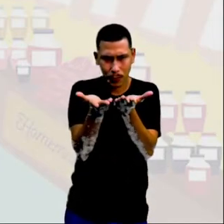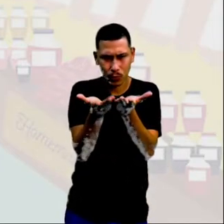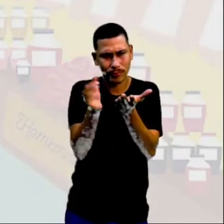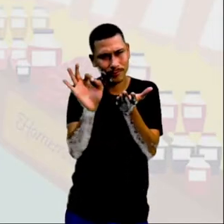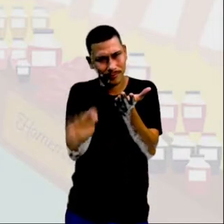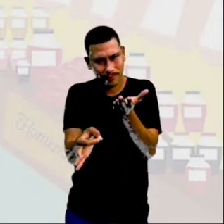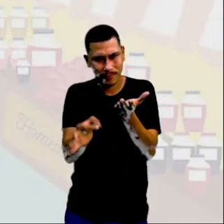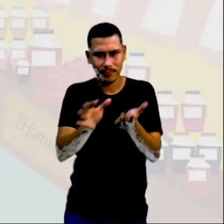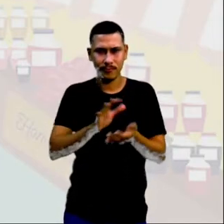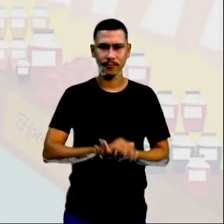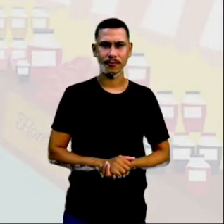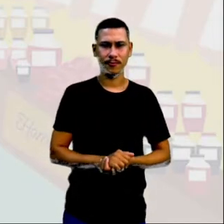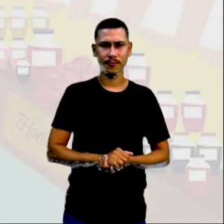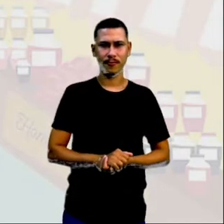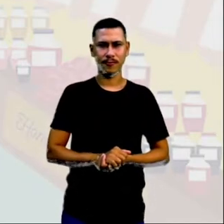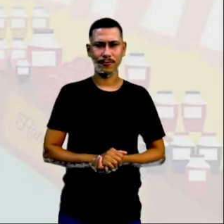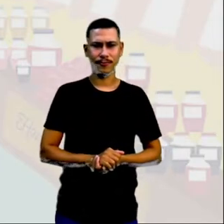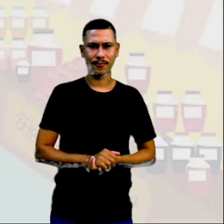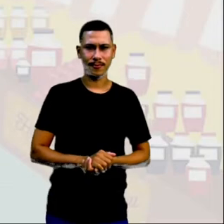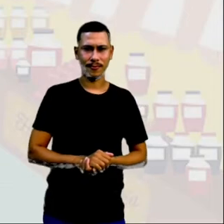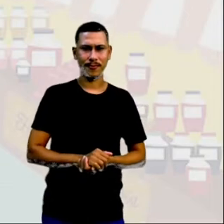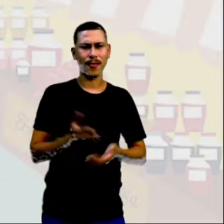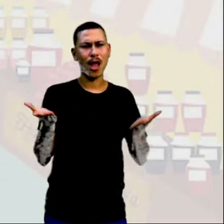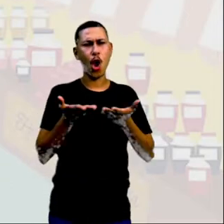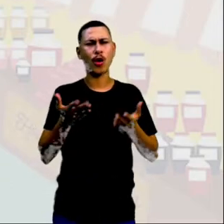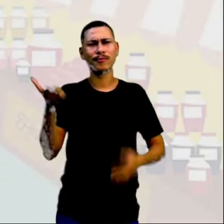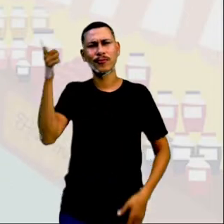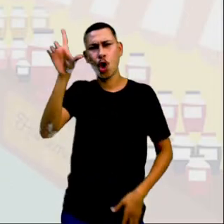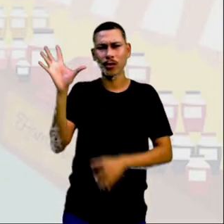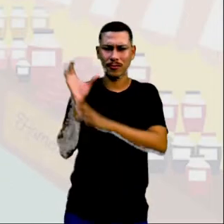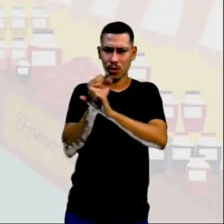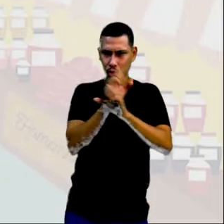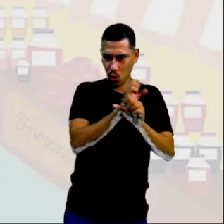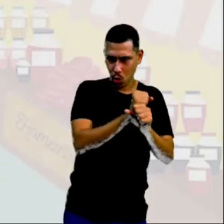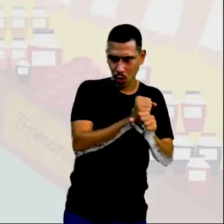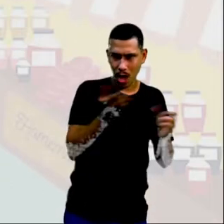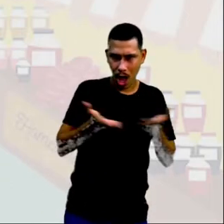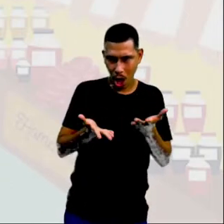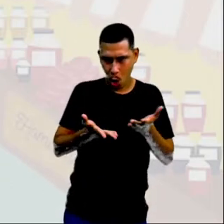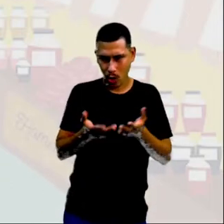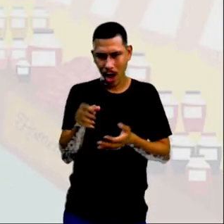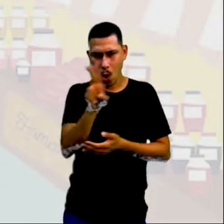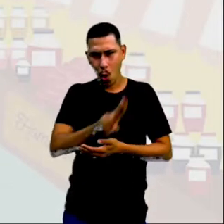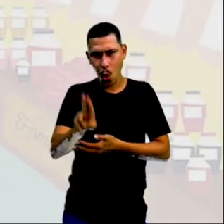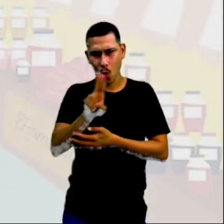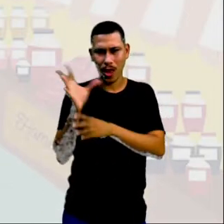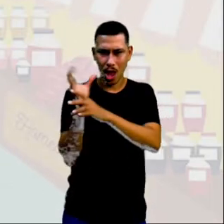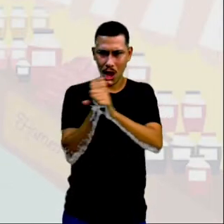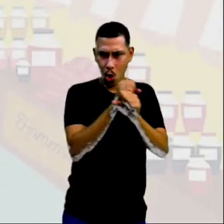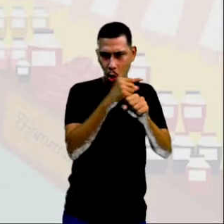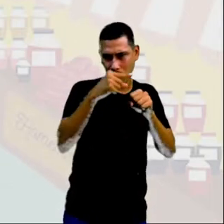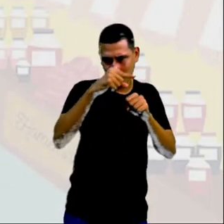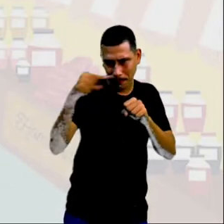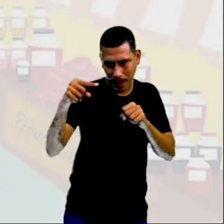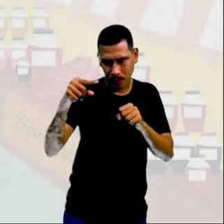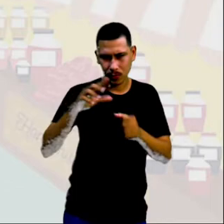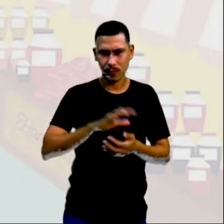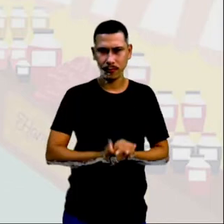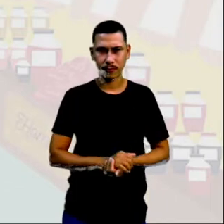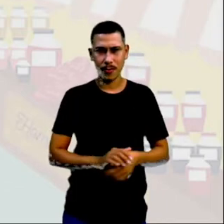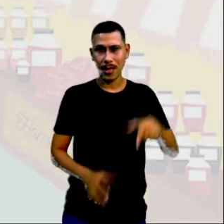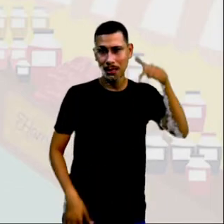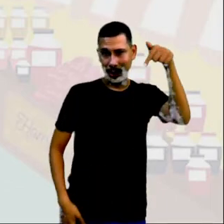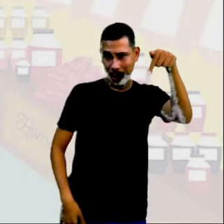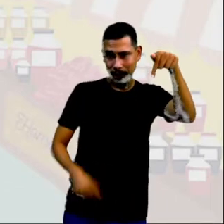7. Agora vamos fazer uma outra operação. Em vez de somar, a gente vai subtrair. Subtrair 3 dos dois lados. Então,